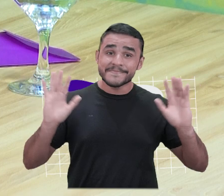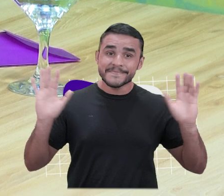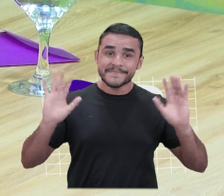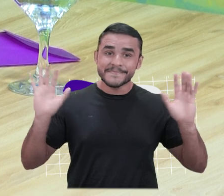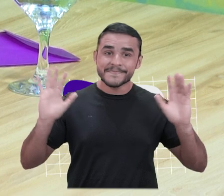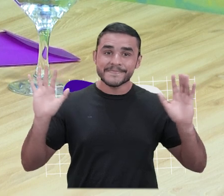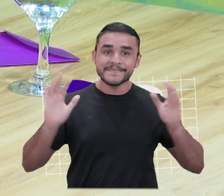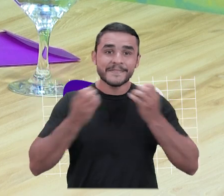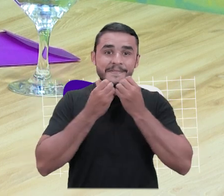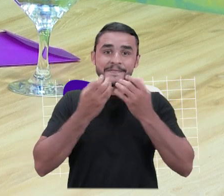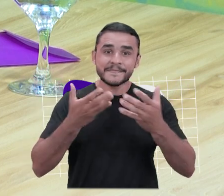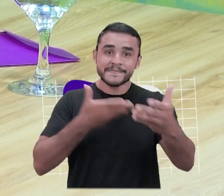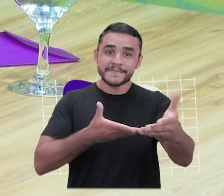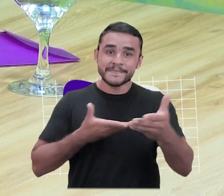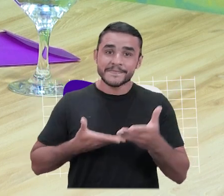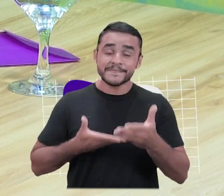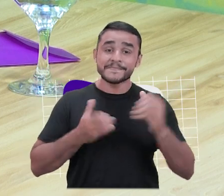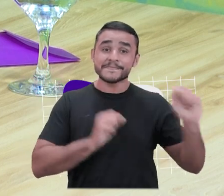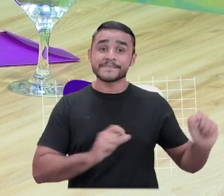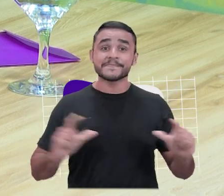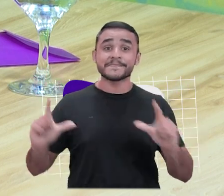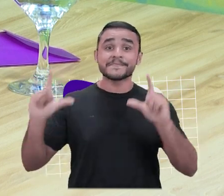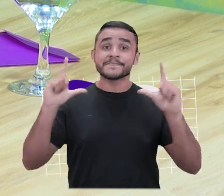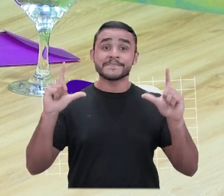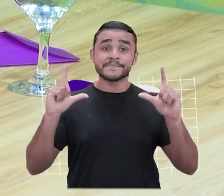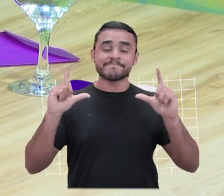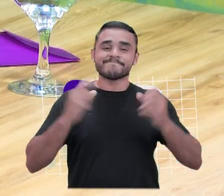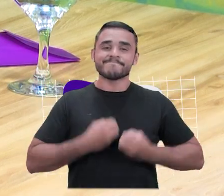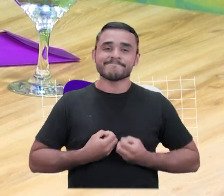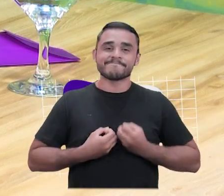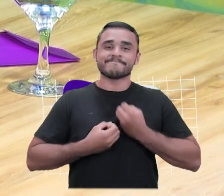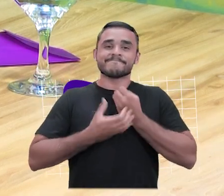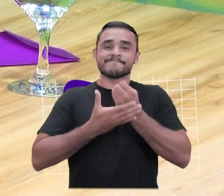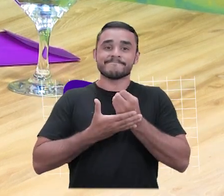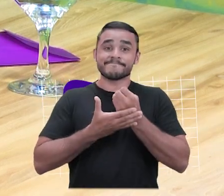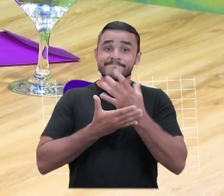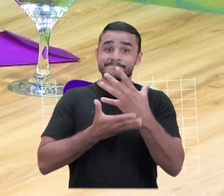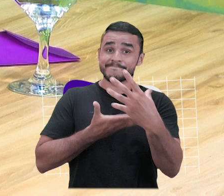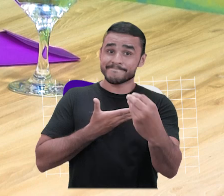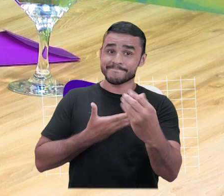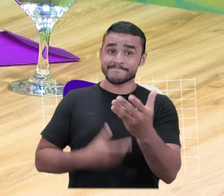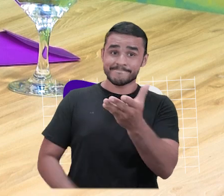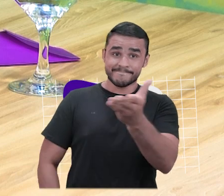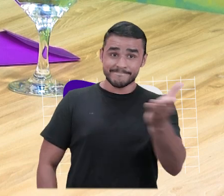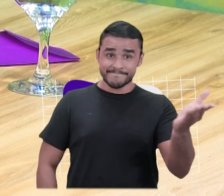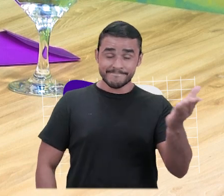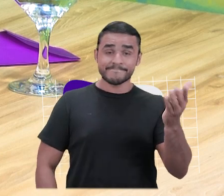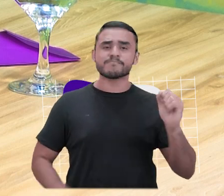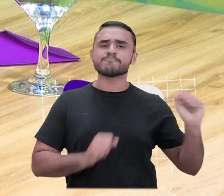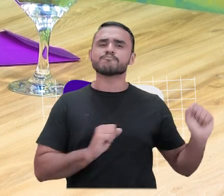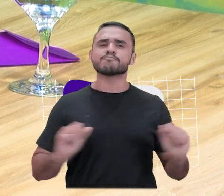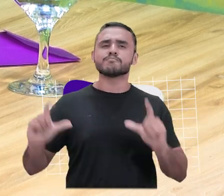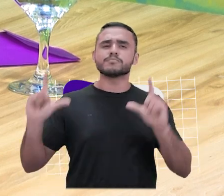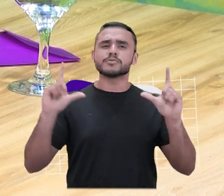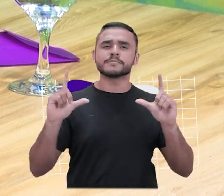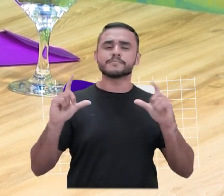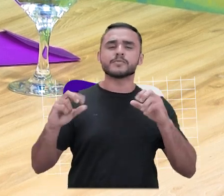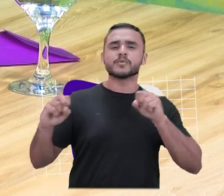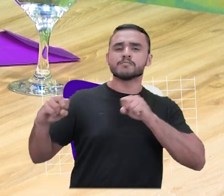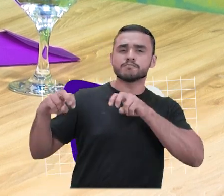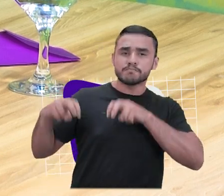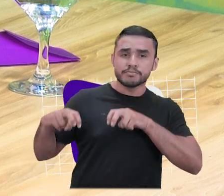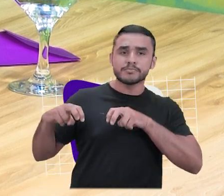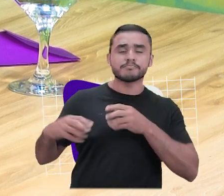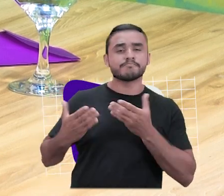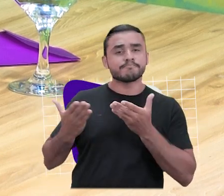pessoal, seja muito bem-vindo a mais um episódio do Pode Inspirar, um espaço que trazemos histórias transformadoras,